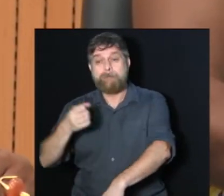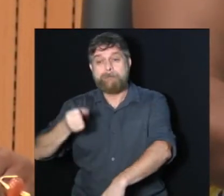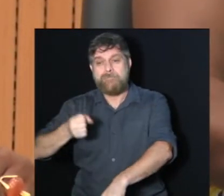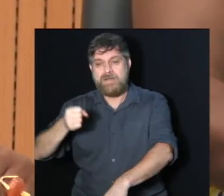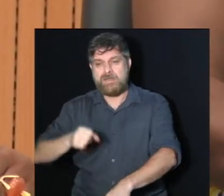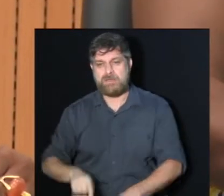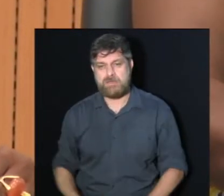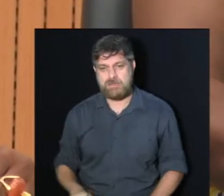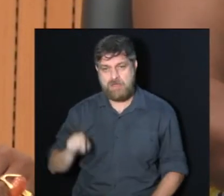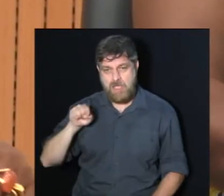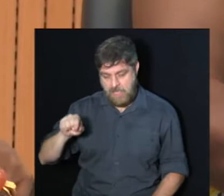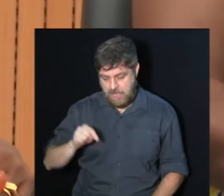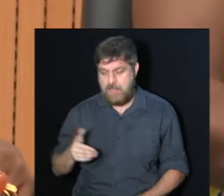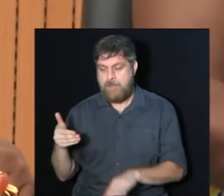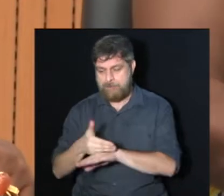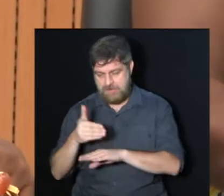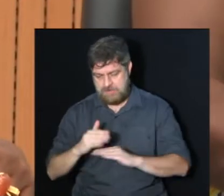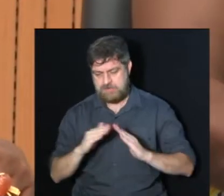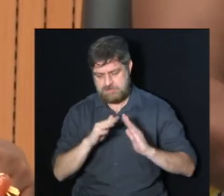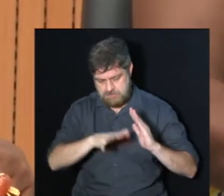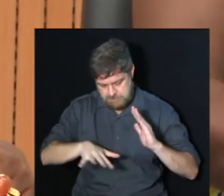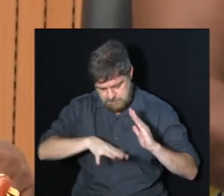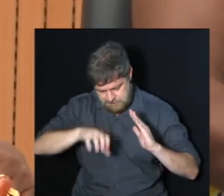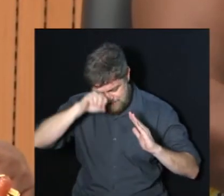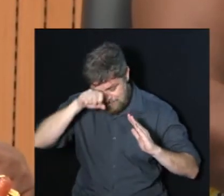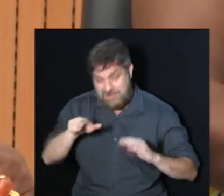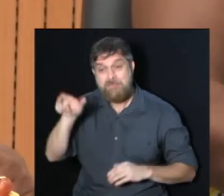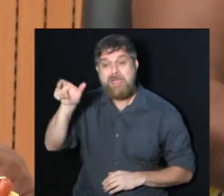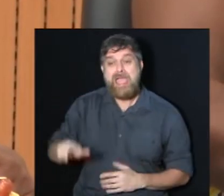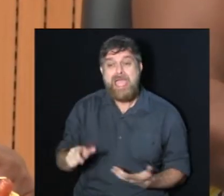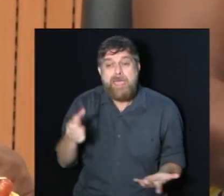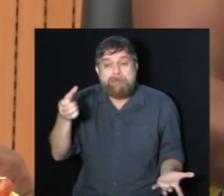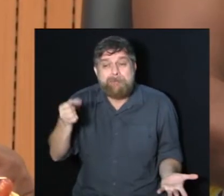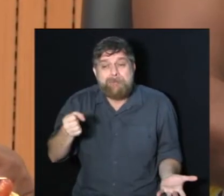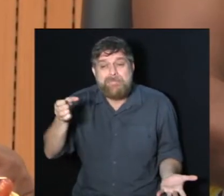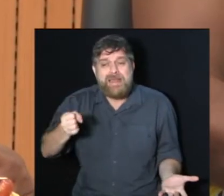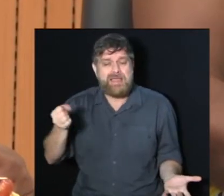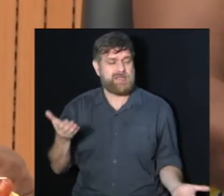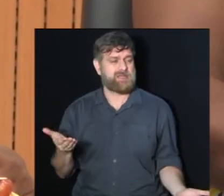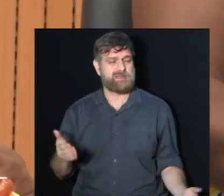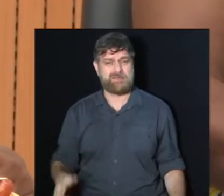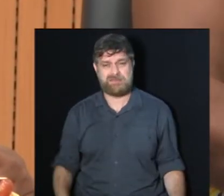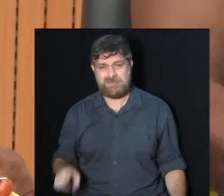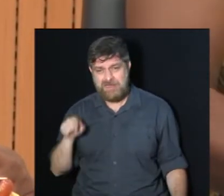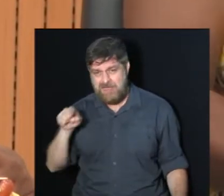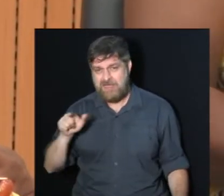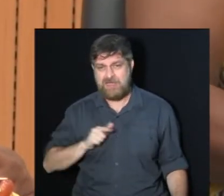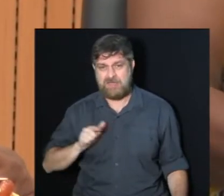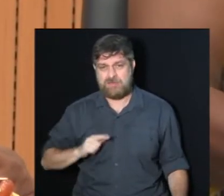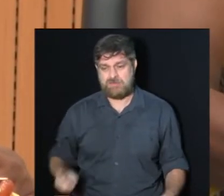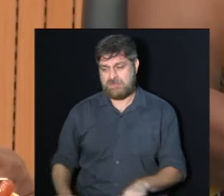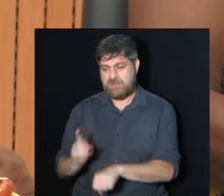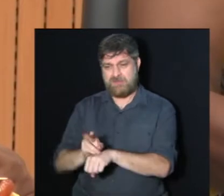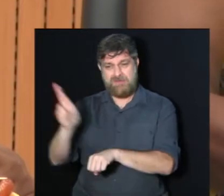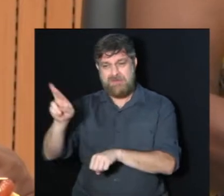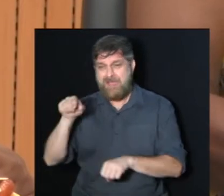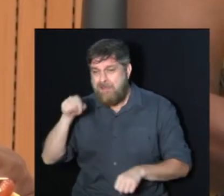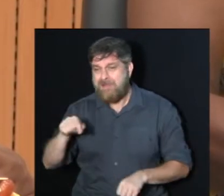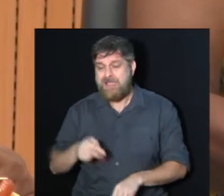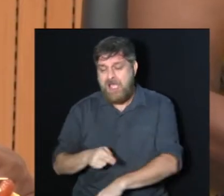Ela é do santo, né? Ela é branca, ela é do santo, ela é doutora, mas ela é